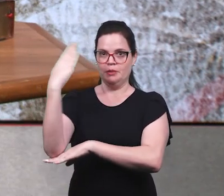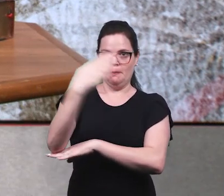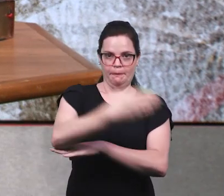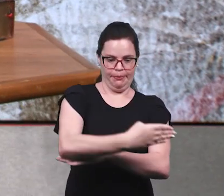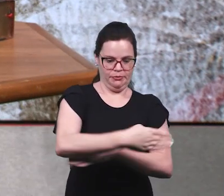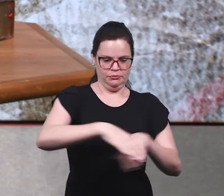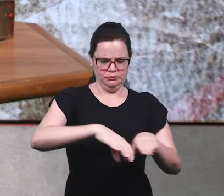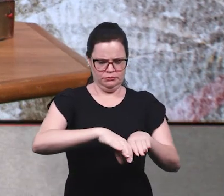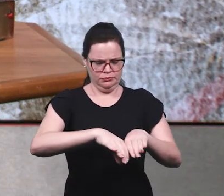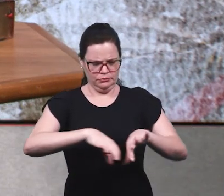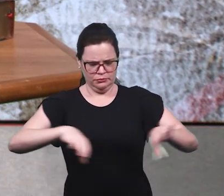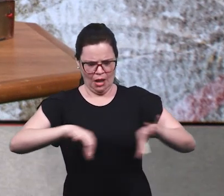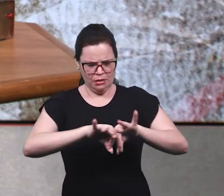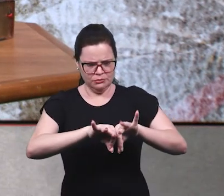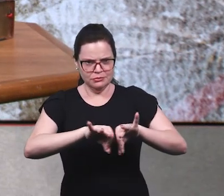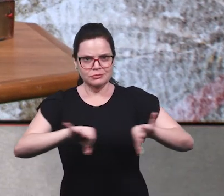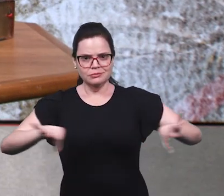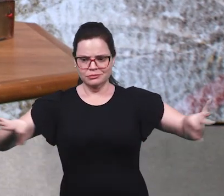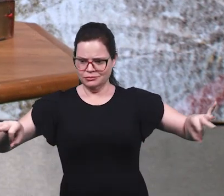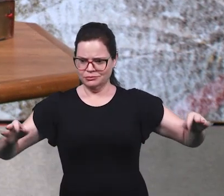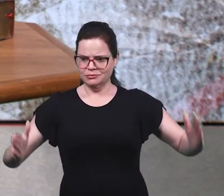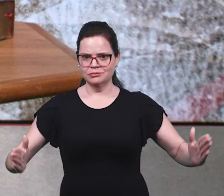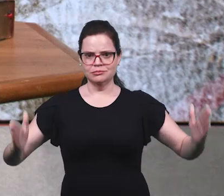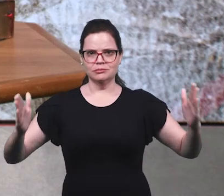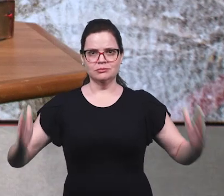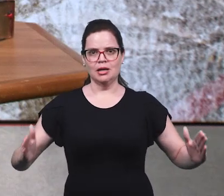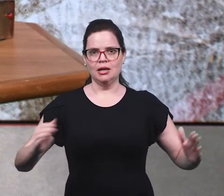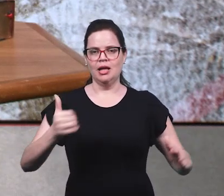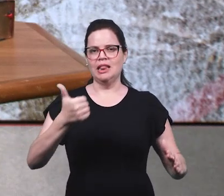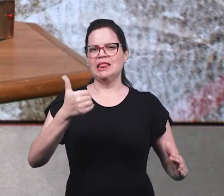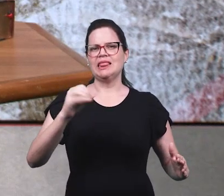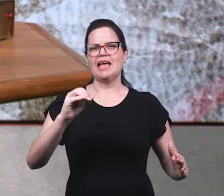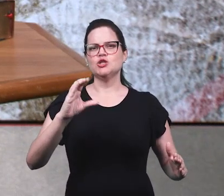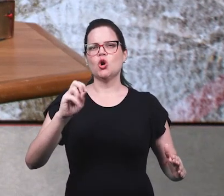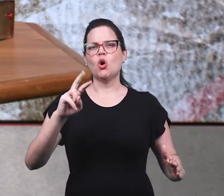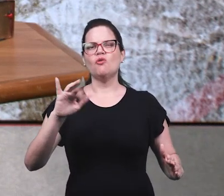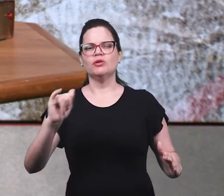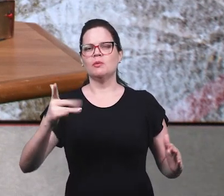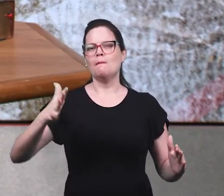côvados e a largura de cada tábua será de 1,5 côvado.